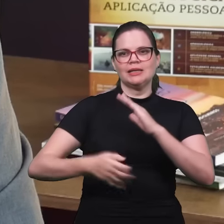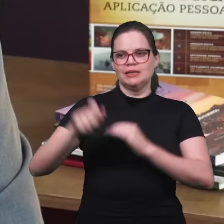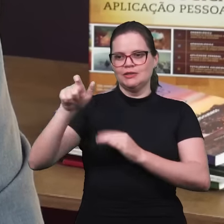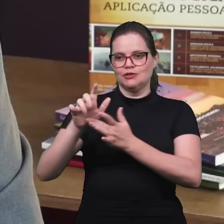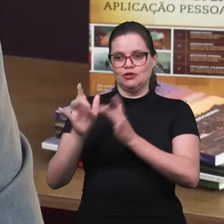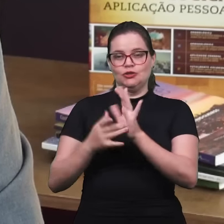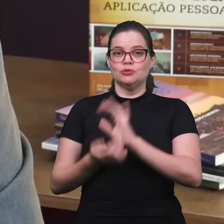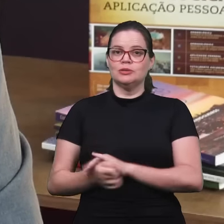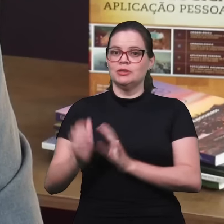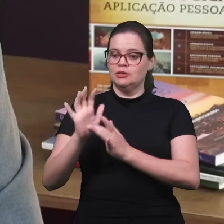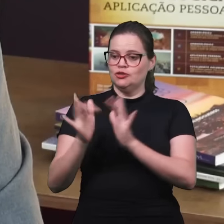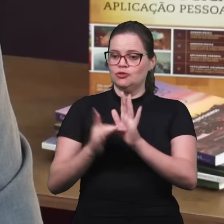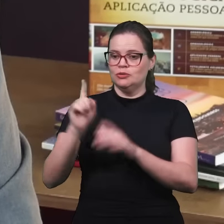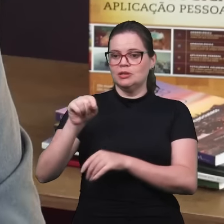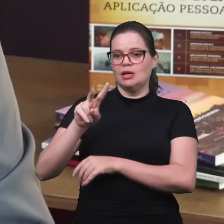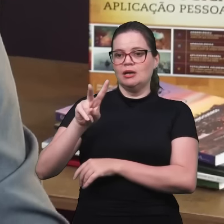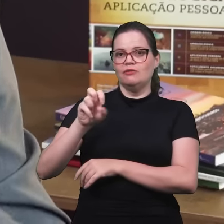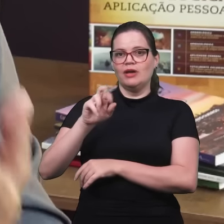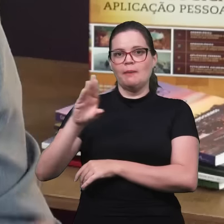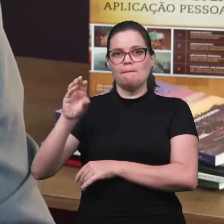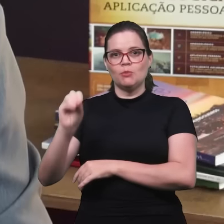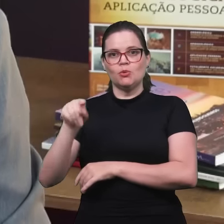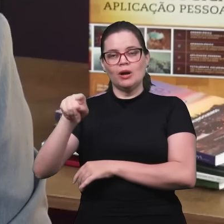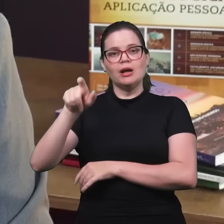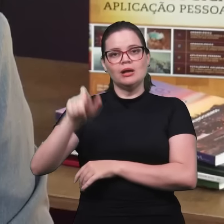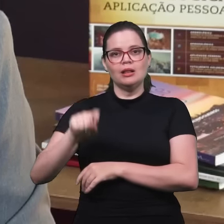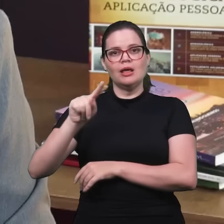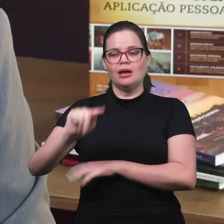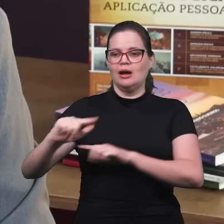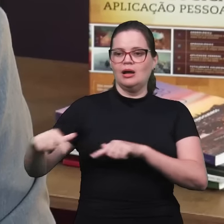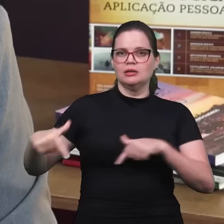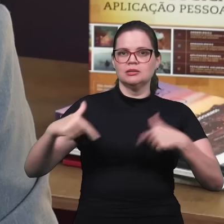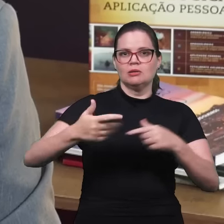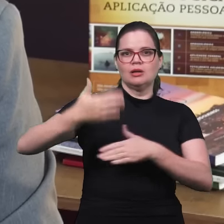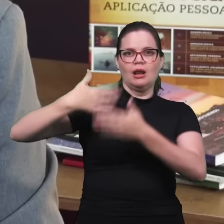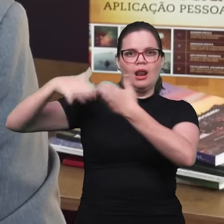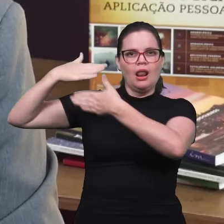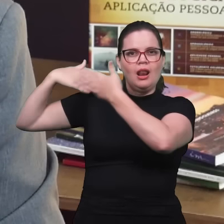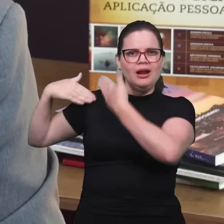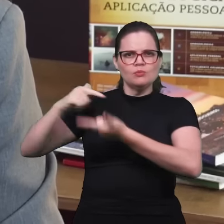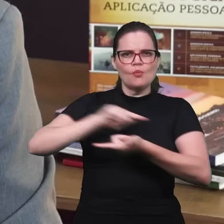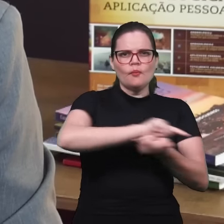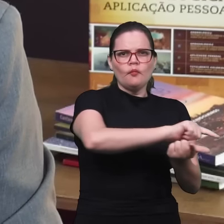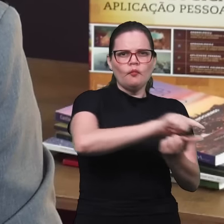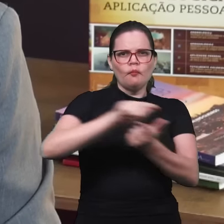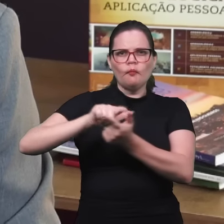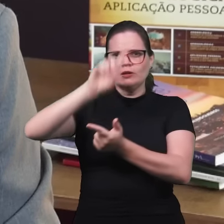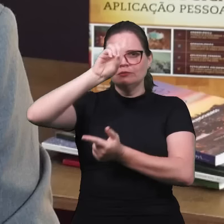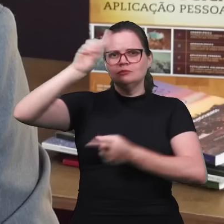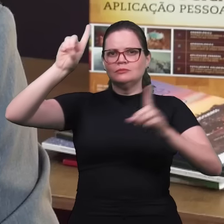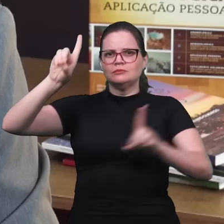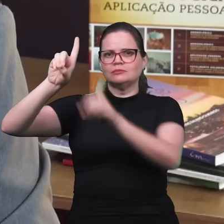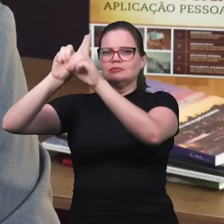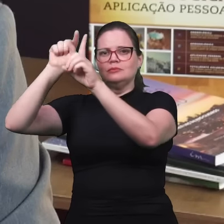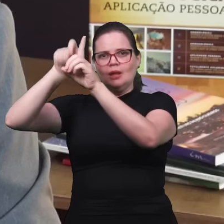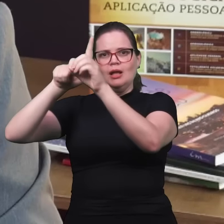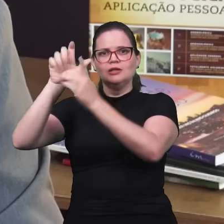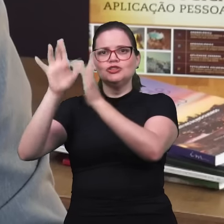como verbo, né? A ação que estava no princípio da criação, e tudo foi feito por Jesus,